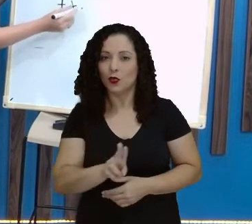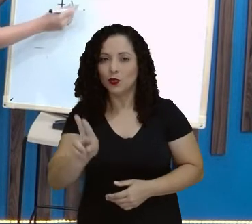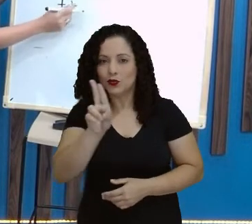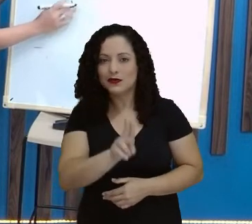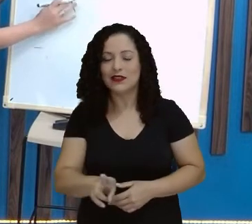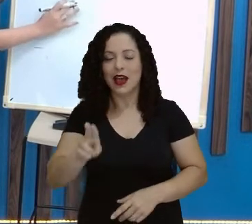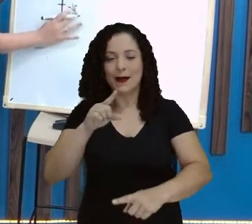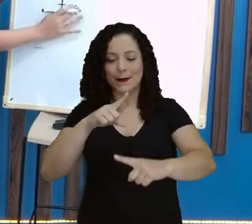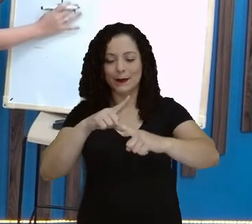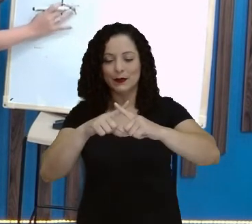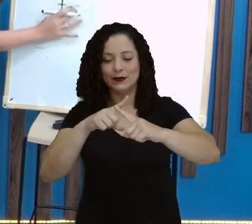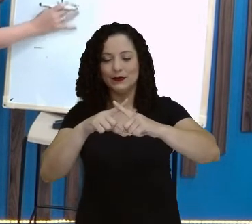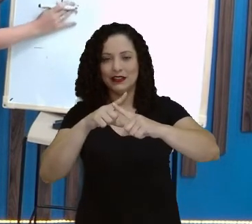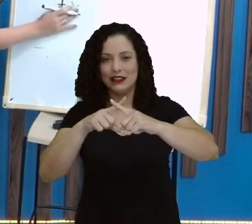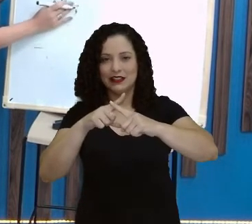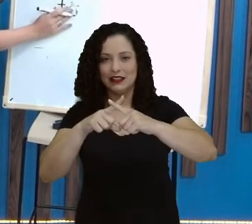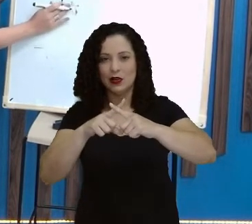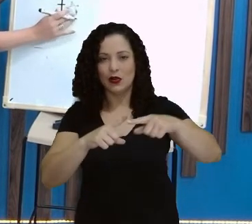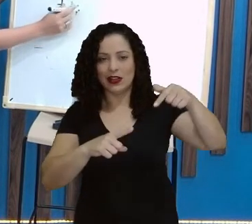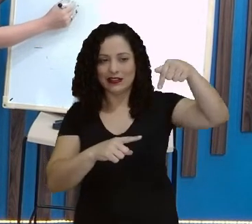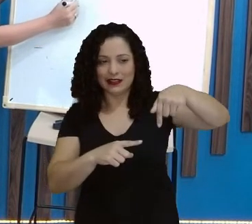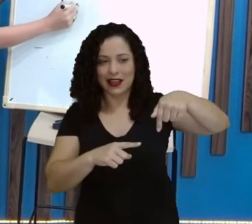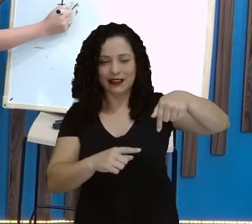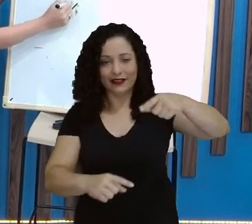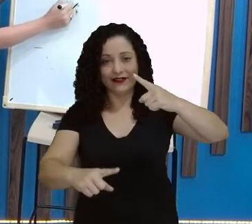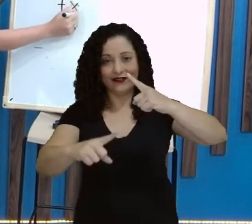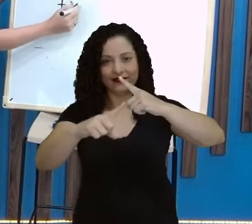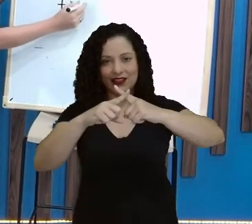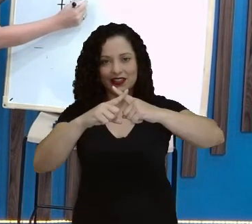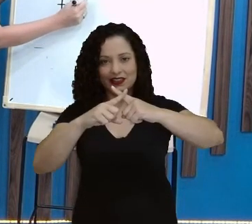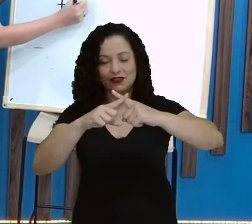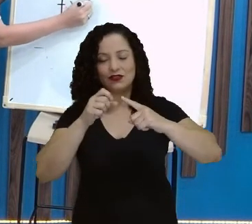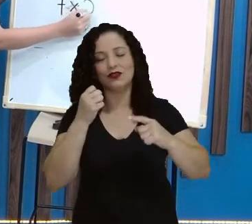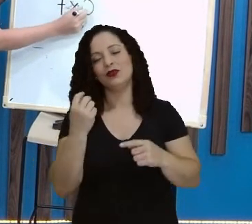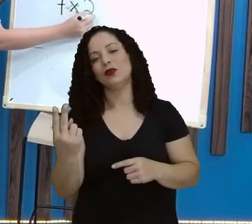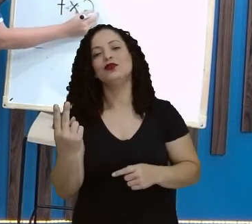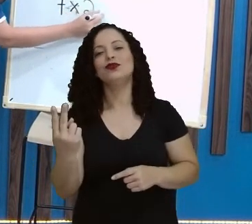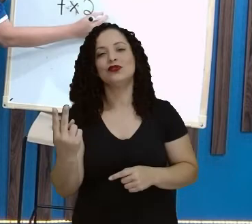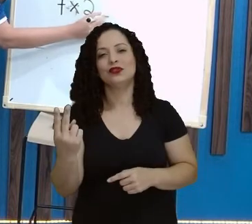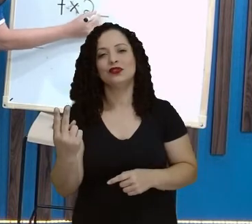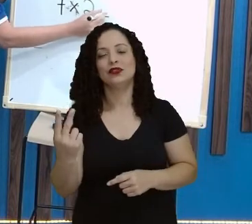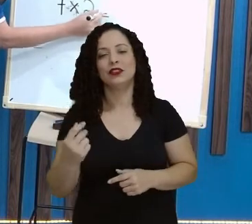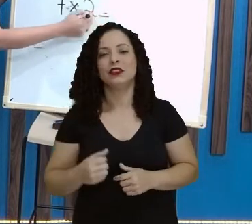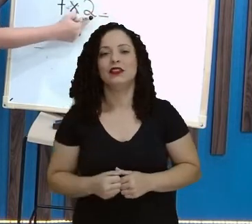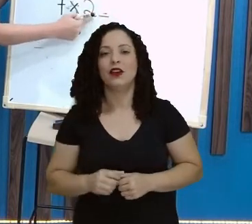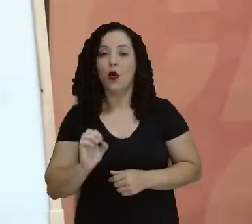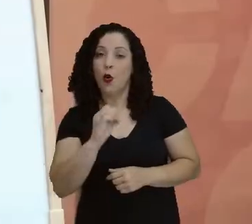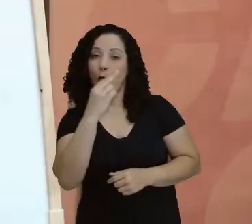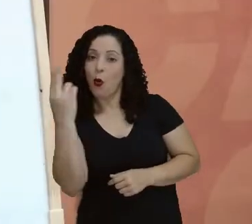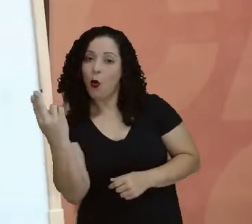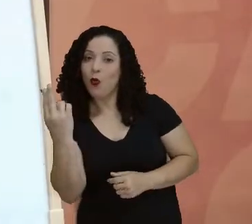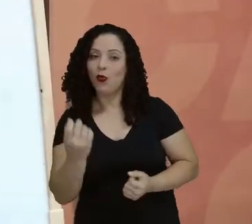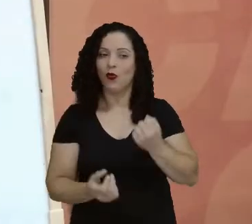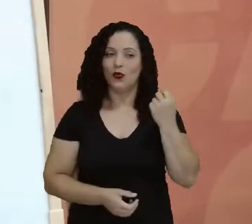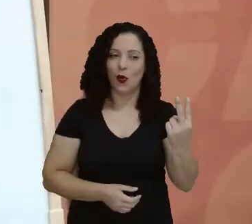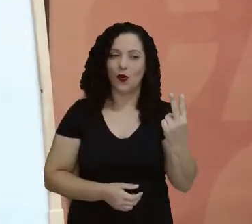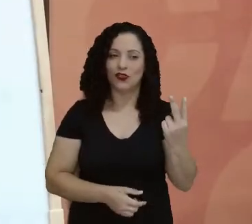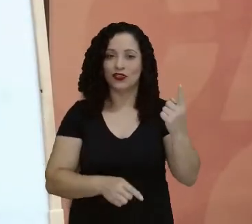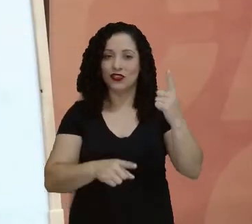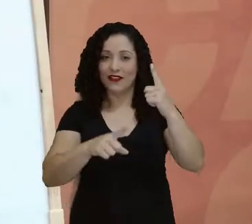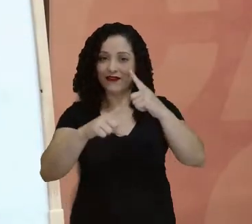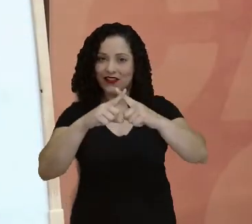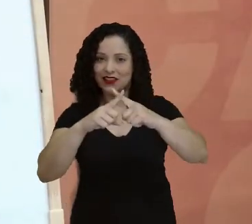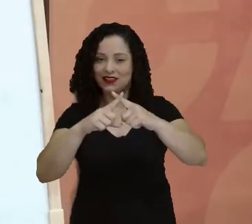multiplicação, 7 vezes o 2, ou 2 vezes 7, que é a